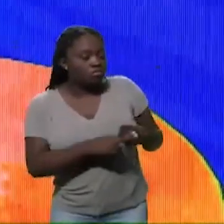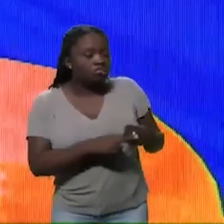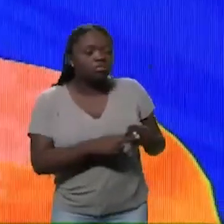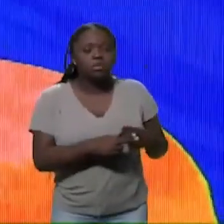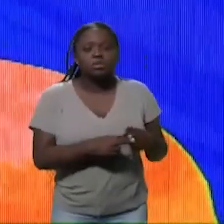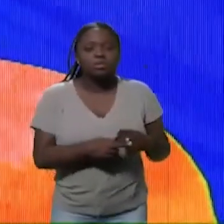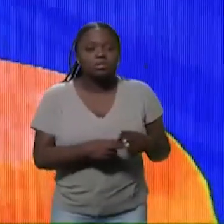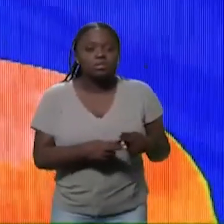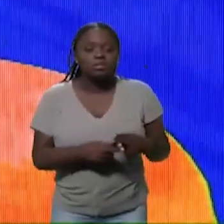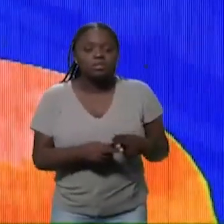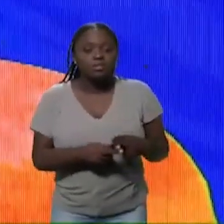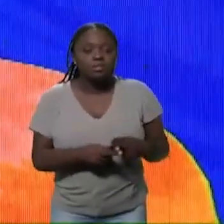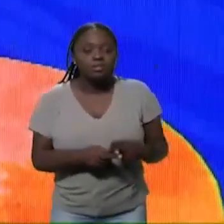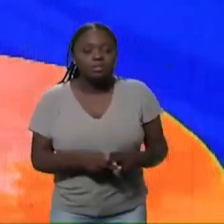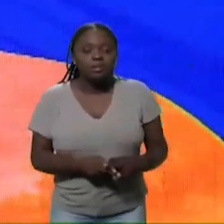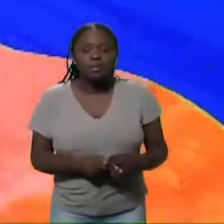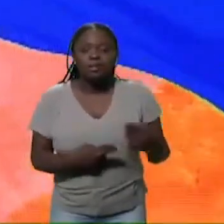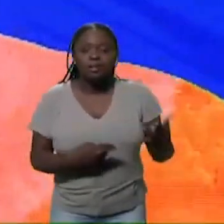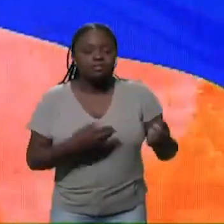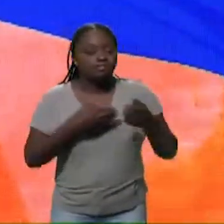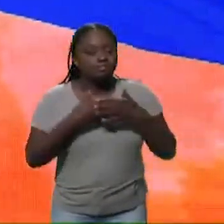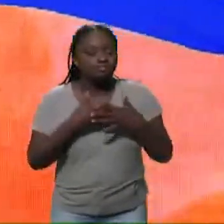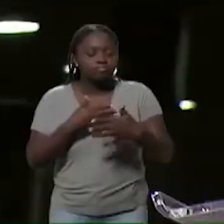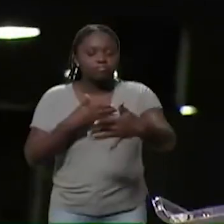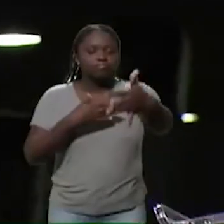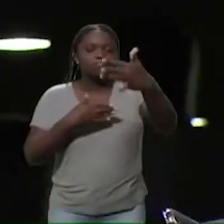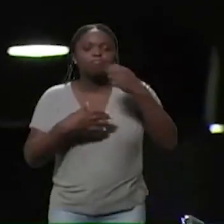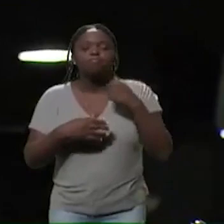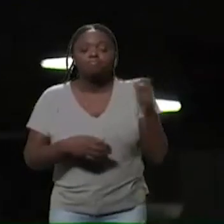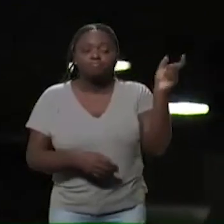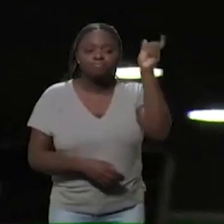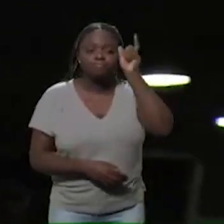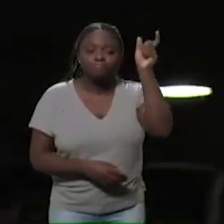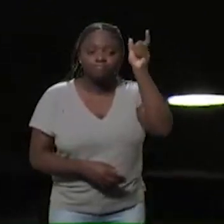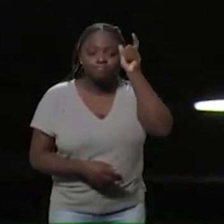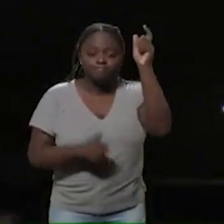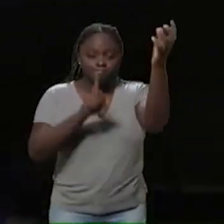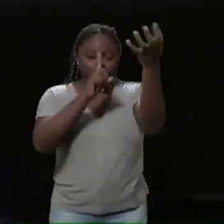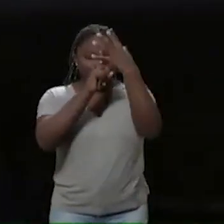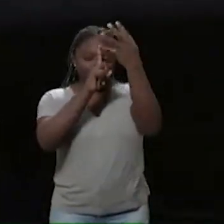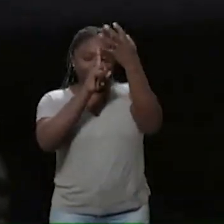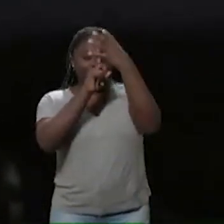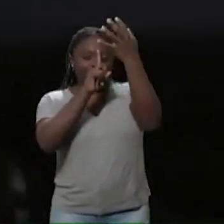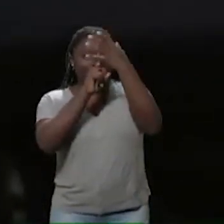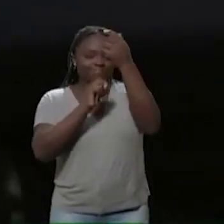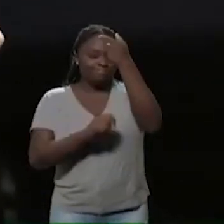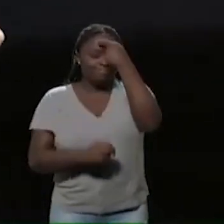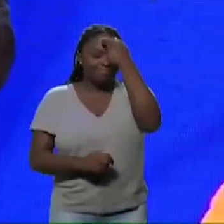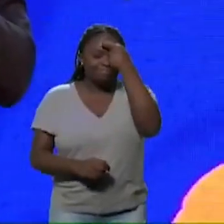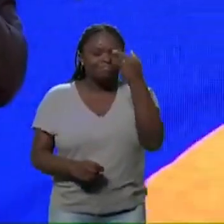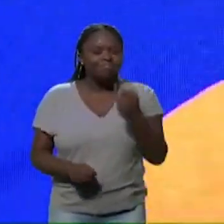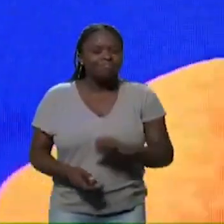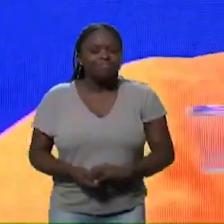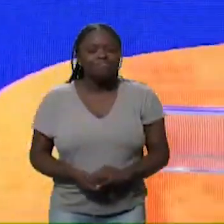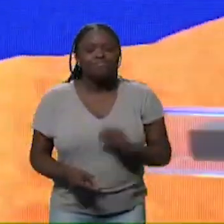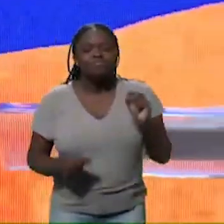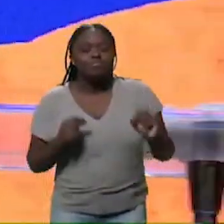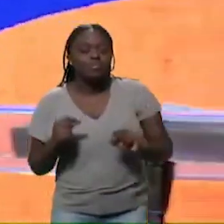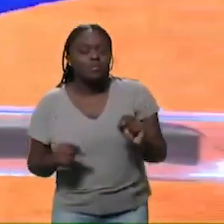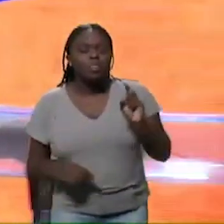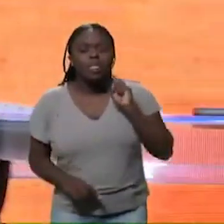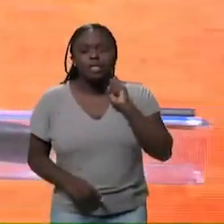do outro. E de lá para cá, o diabo tem colocado na nossa mente essa coisa de se